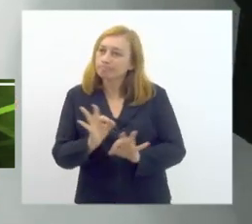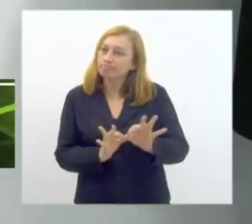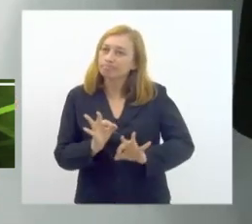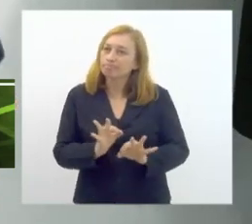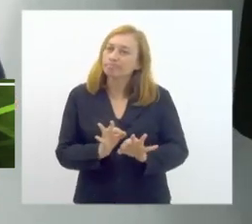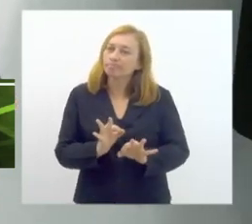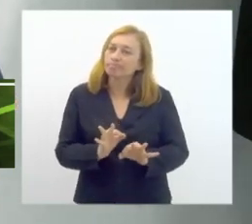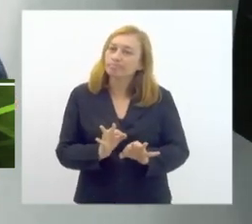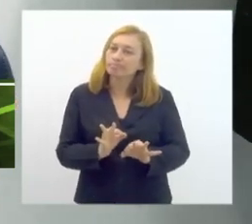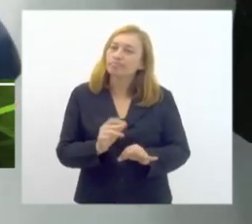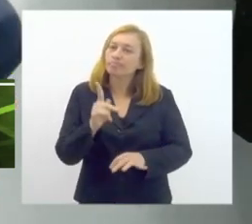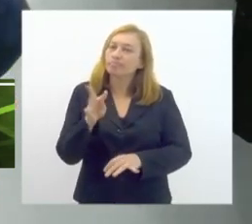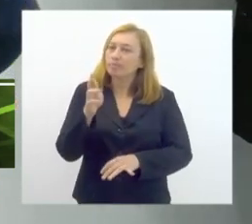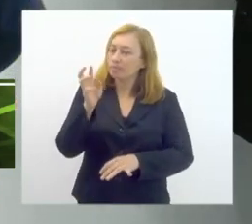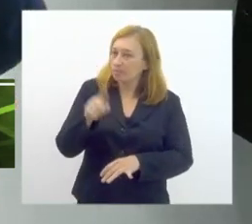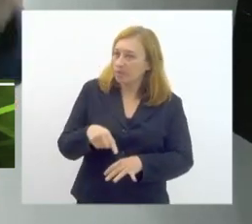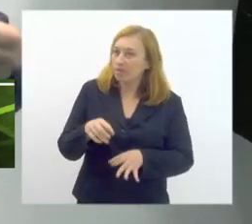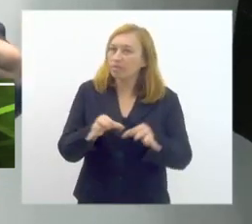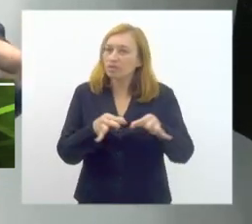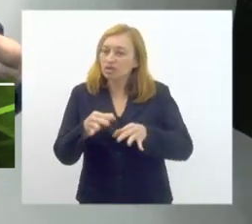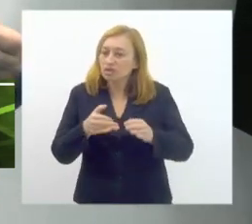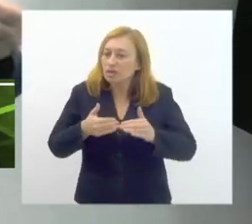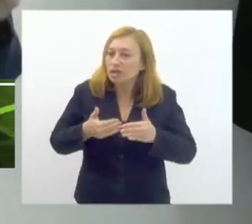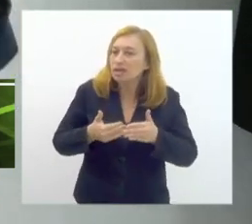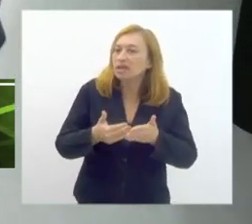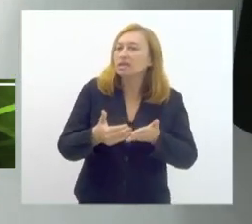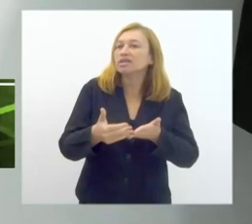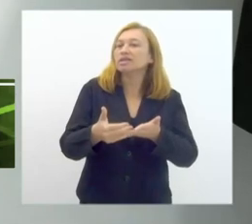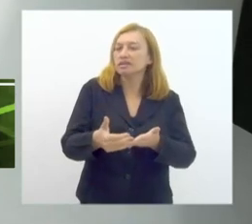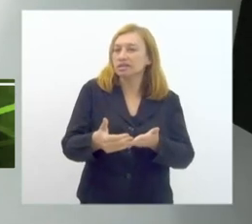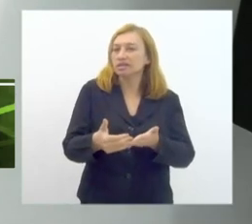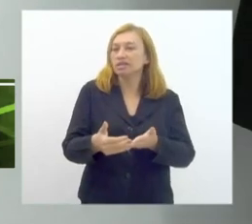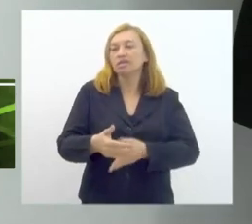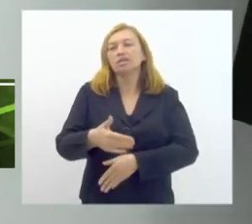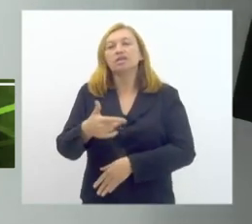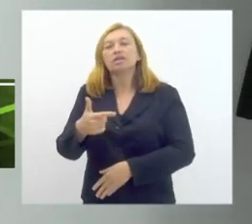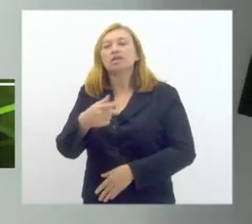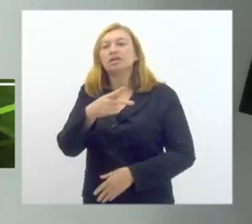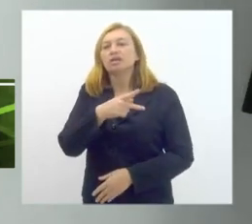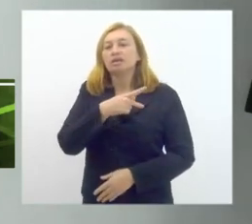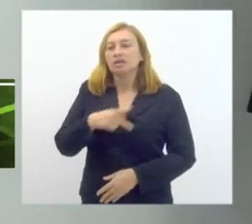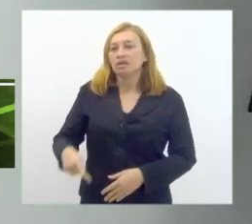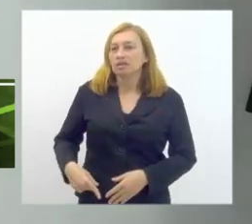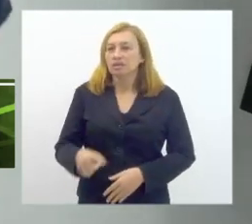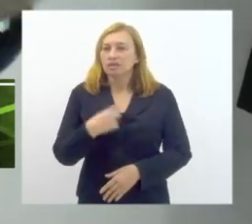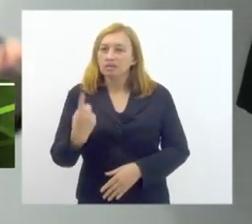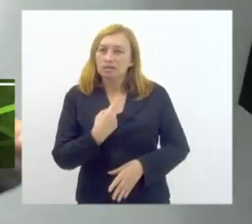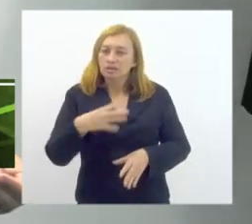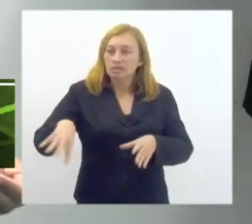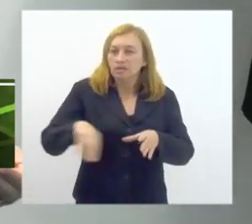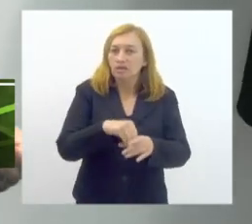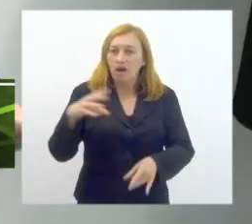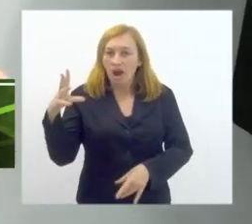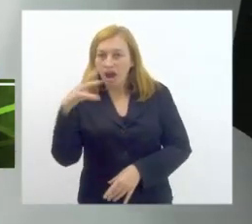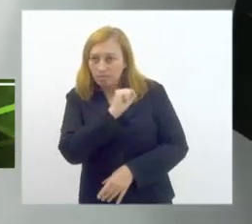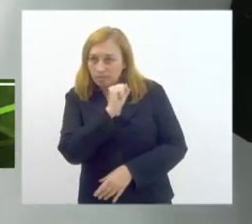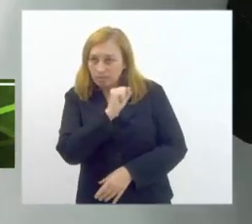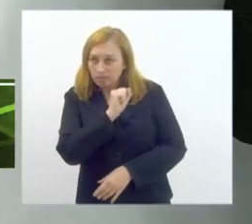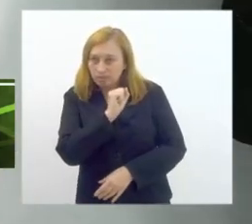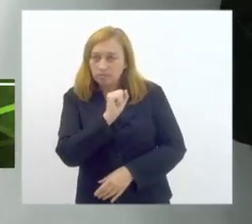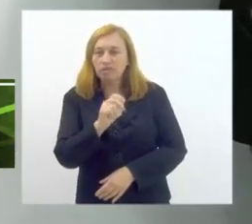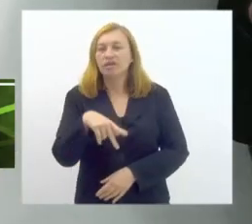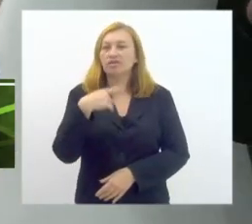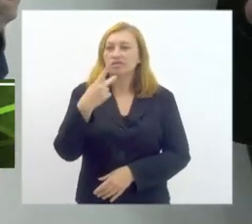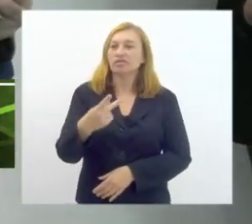é um pré-projeto que a gente está caminhando para um projeto e, segundo o nosso presidente, temos que implementar o mais rápido possível. Ela foi a